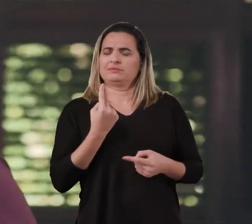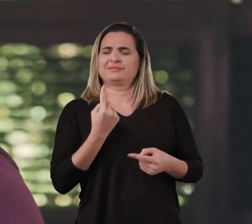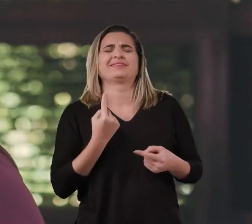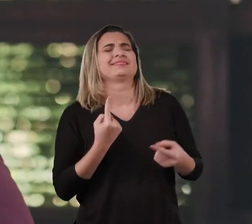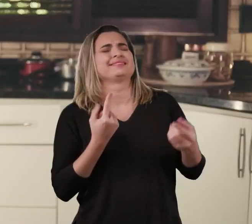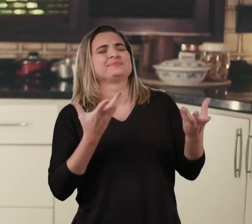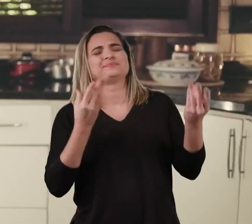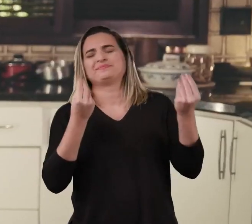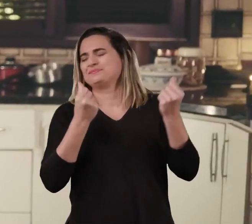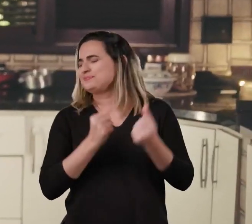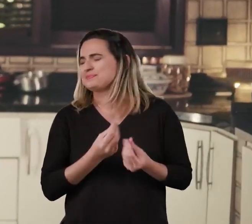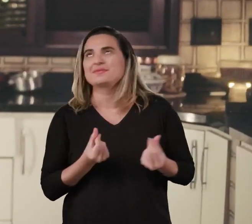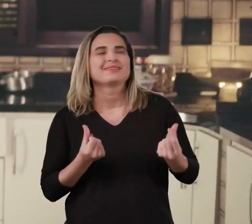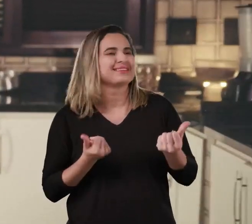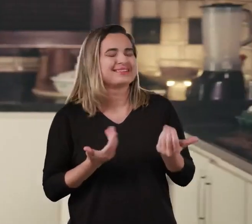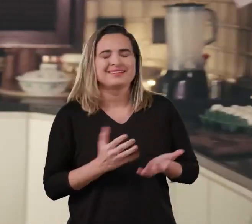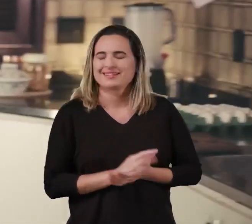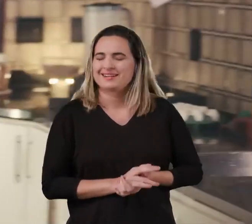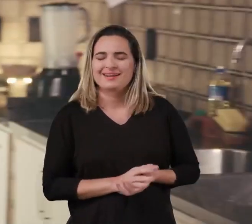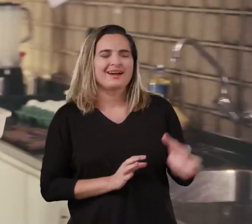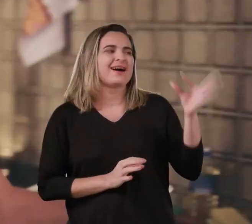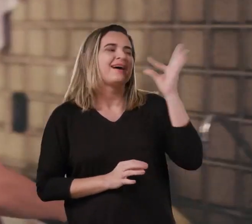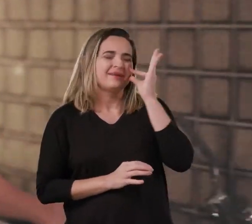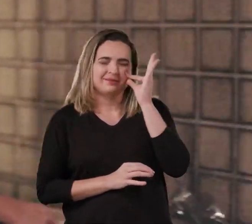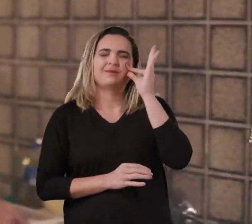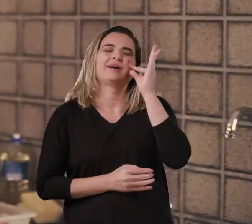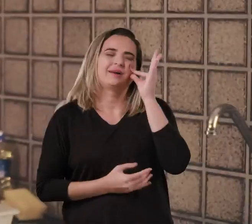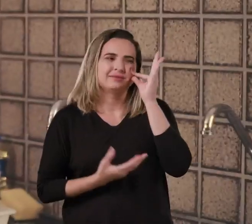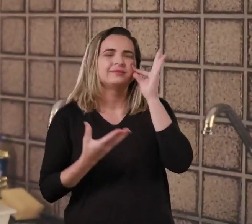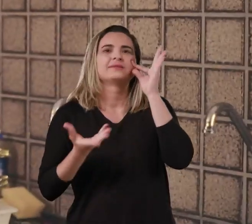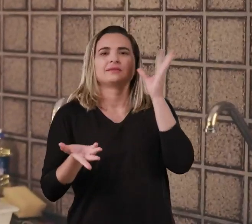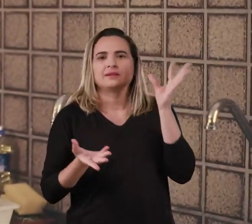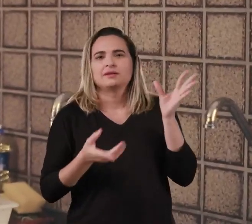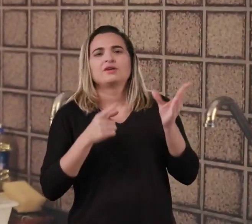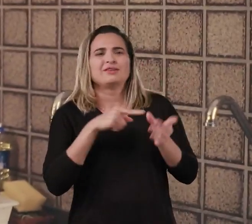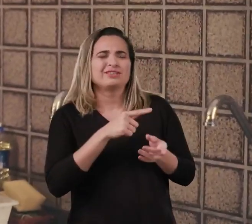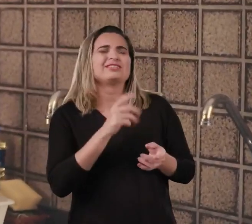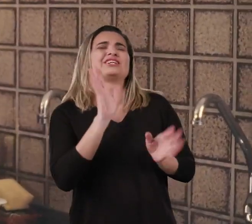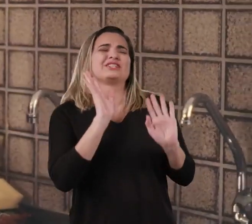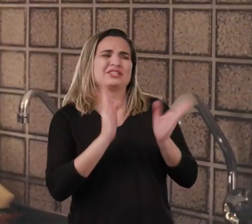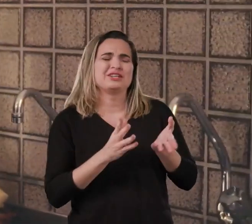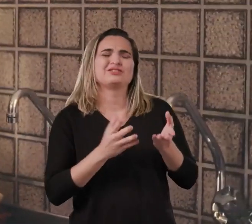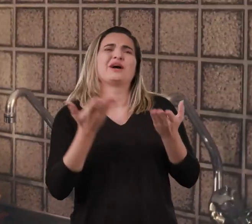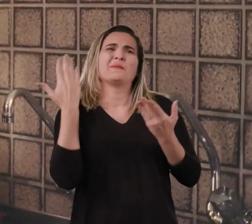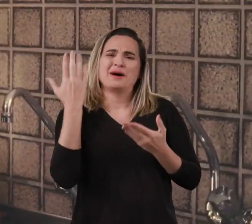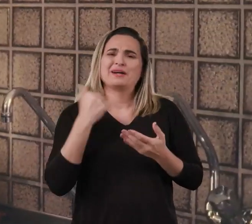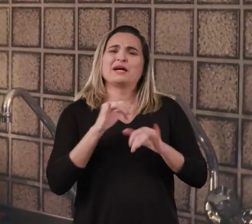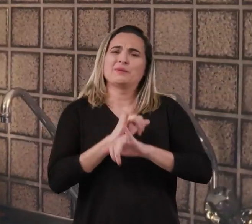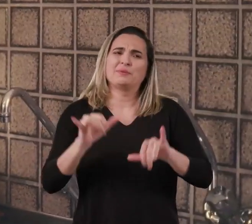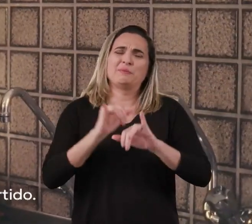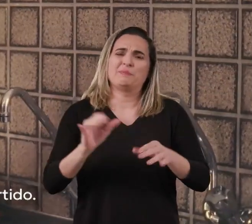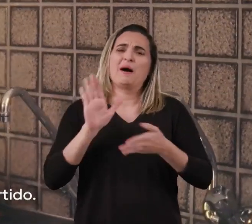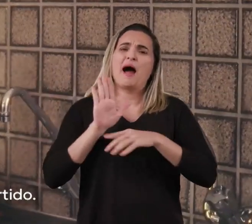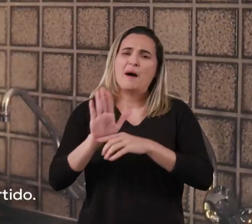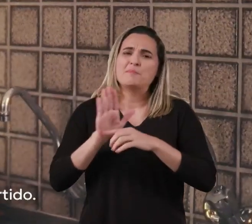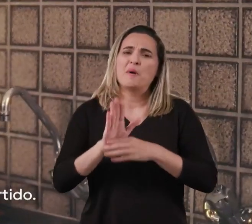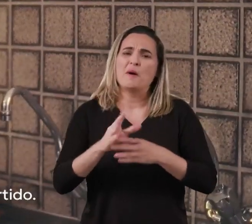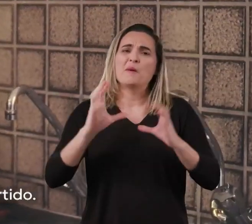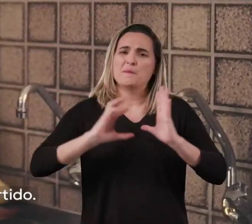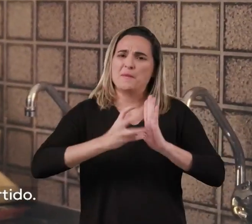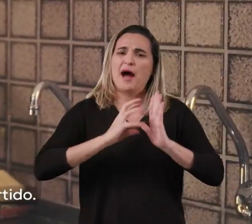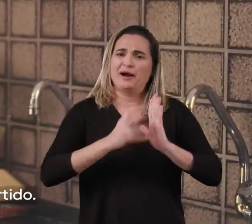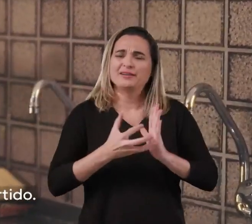Hã? É danado mesmo, viu? Carlos Eduardo, tu já fizesse campanha com apoio de um bocado